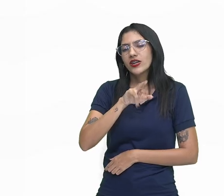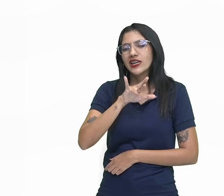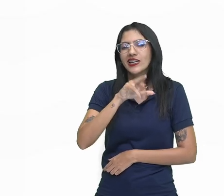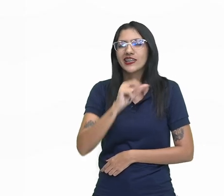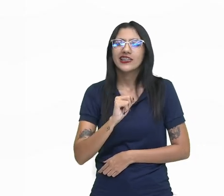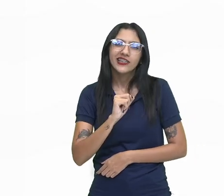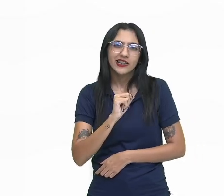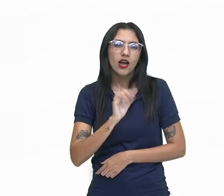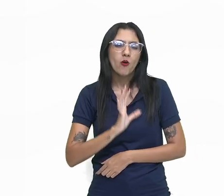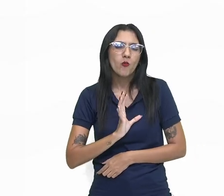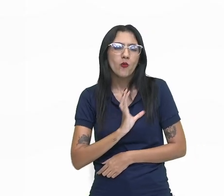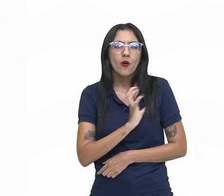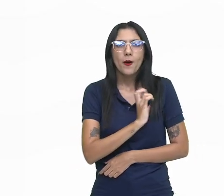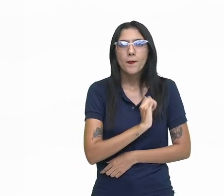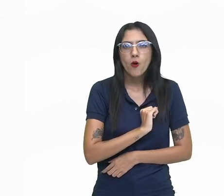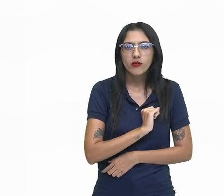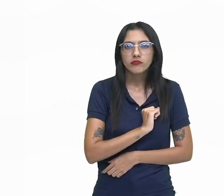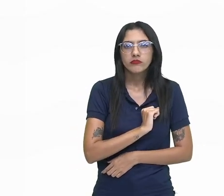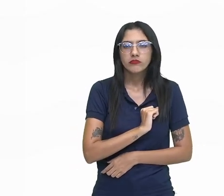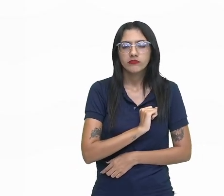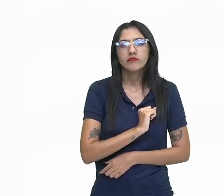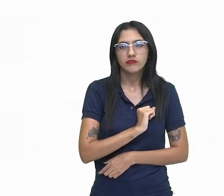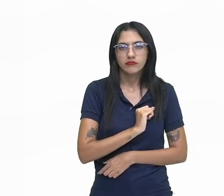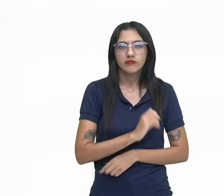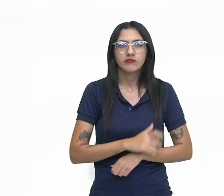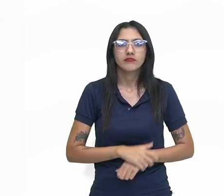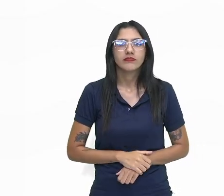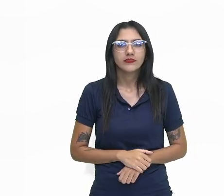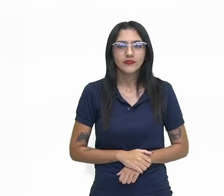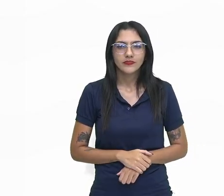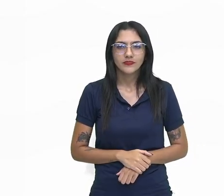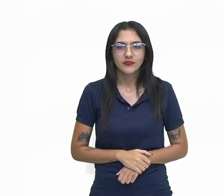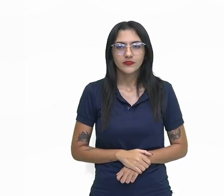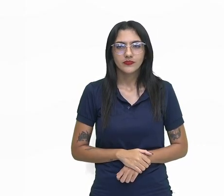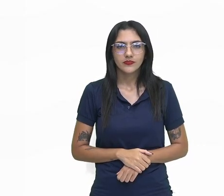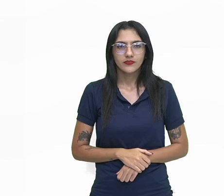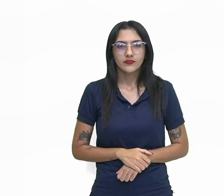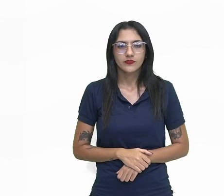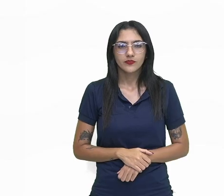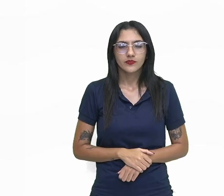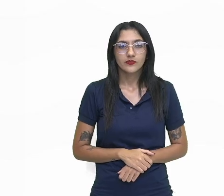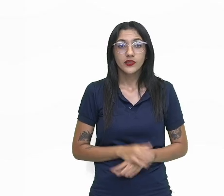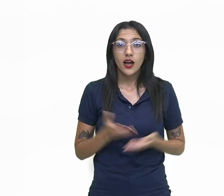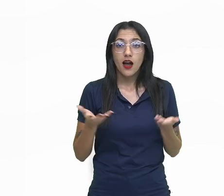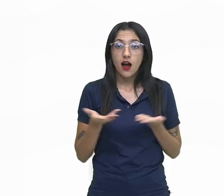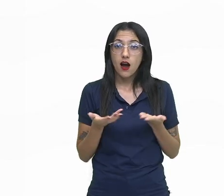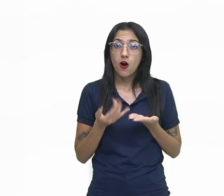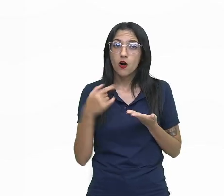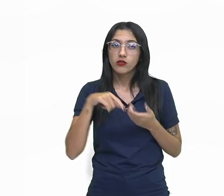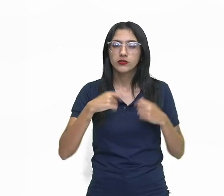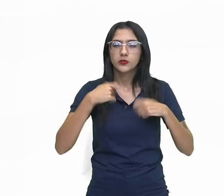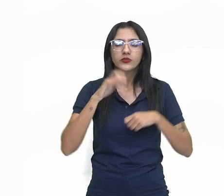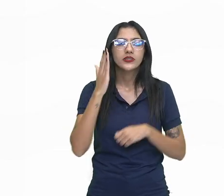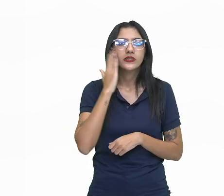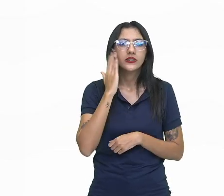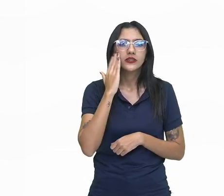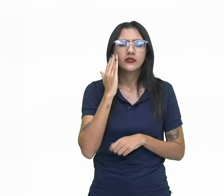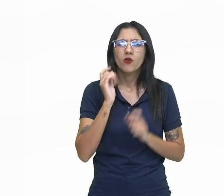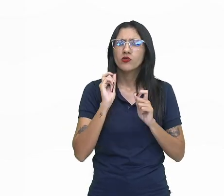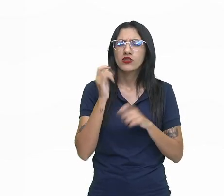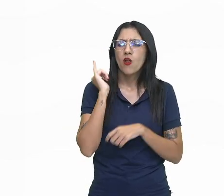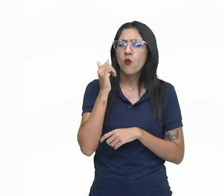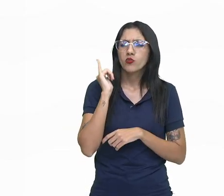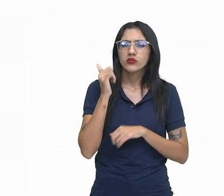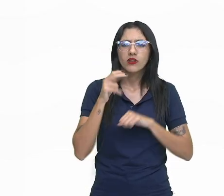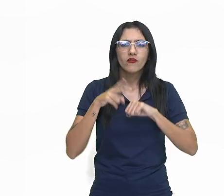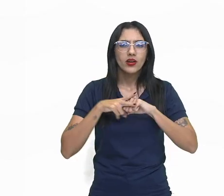posso colocar a condição, não é? Se, blá, blá, blá, tá bom? Agora eu quero que vocês entendam comigo o que é locução